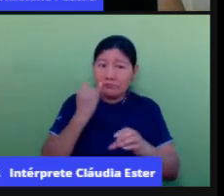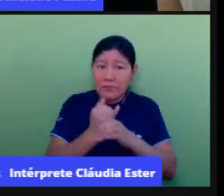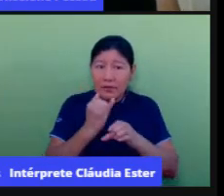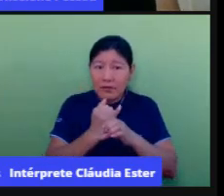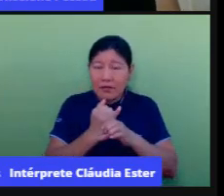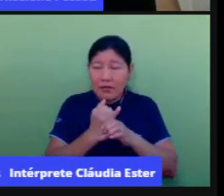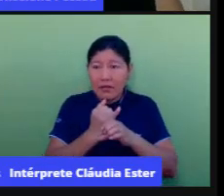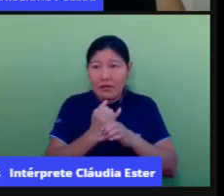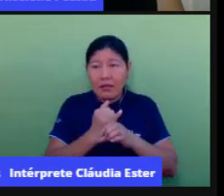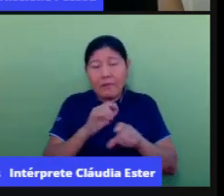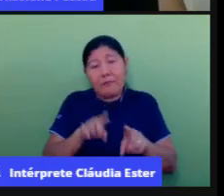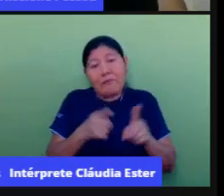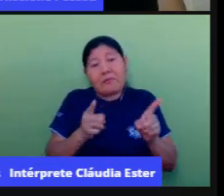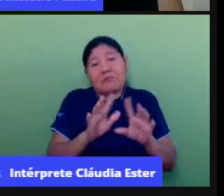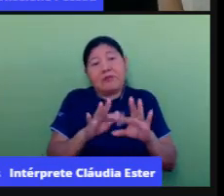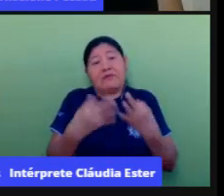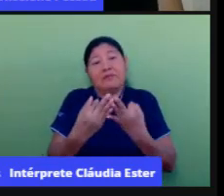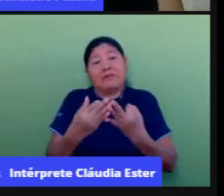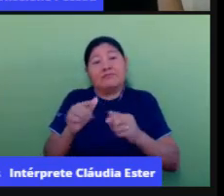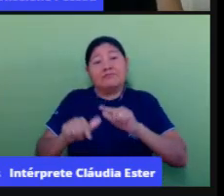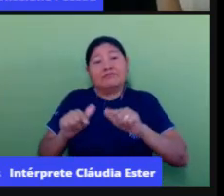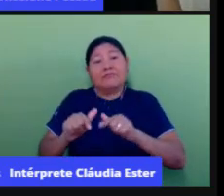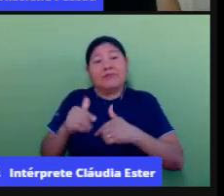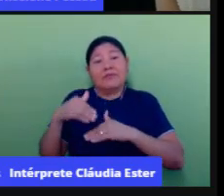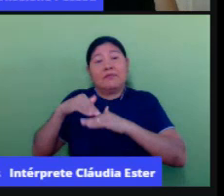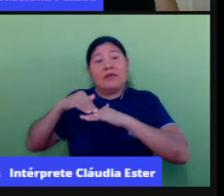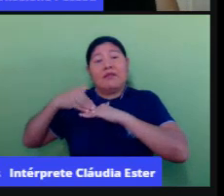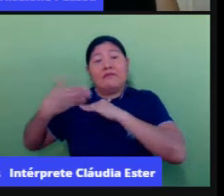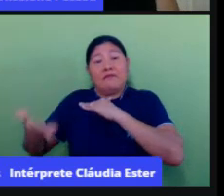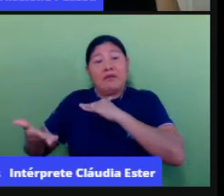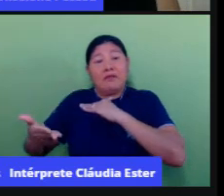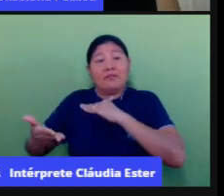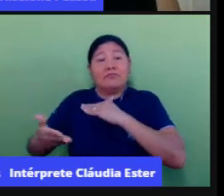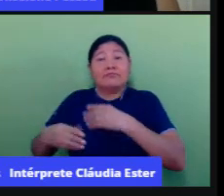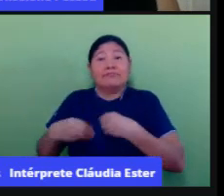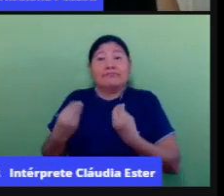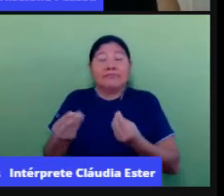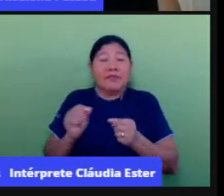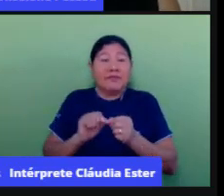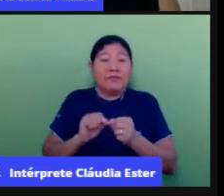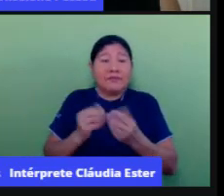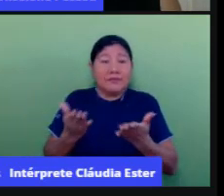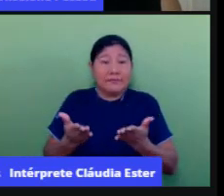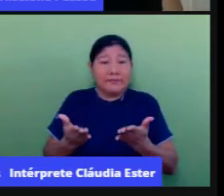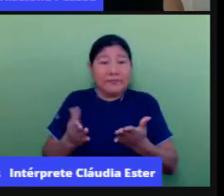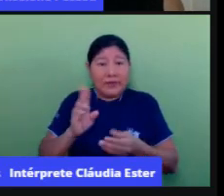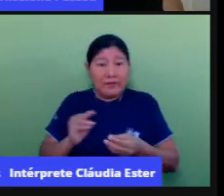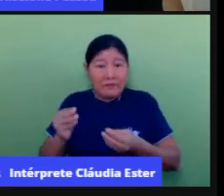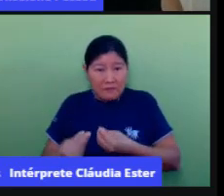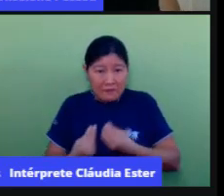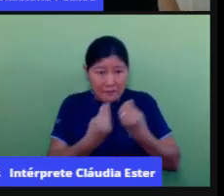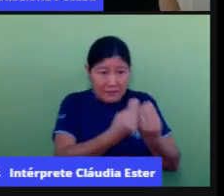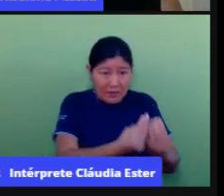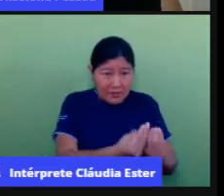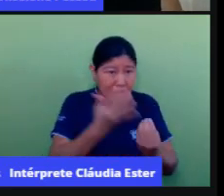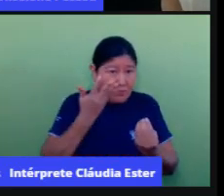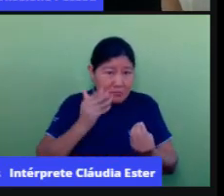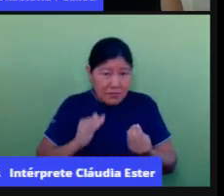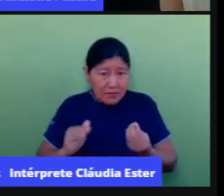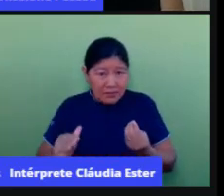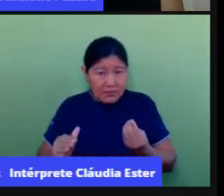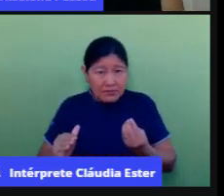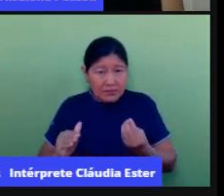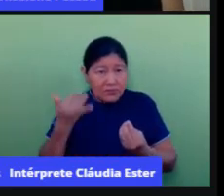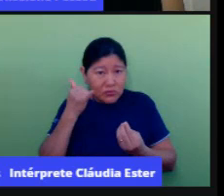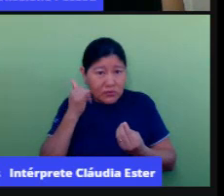seu dispositivo eletrônico para o seu trabalho, então ele não tem como disponibilizar para a criança para que ela aproveite, de repente, um